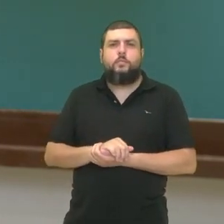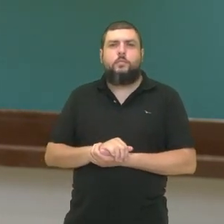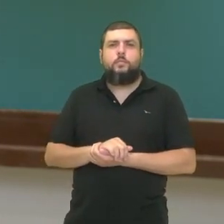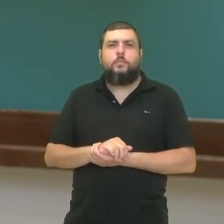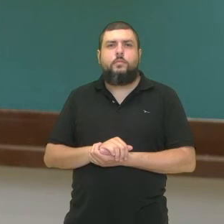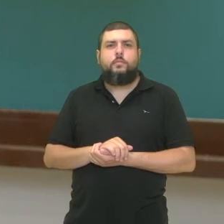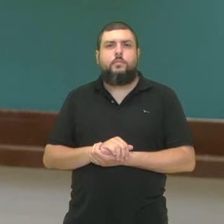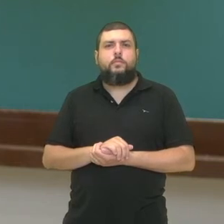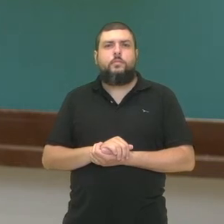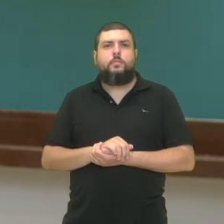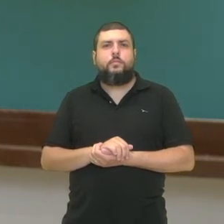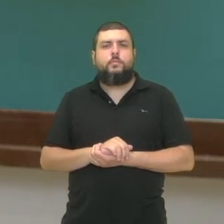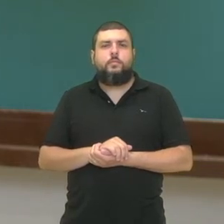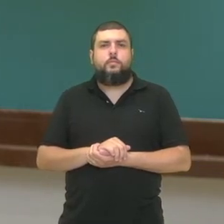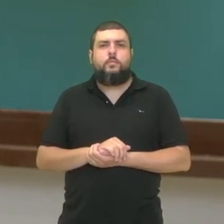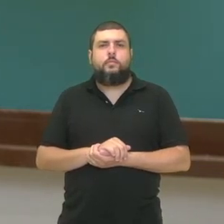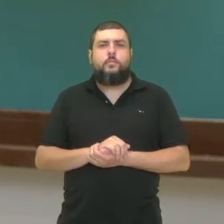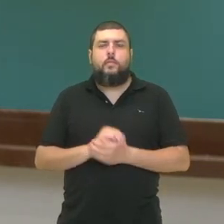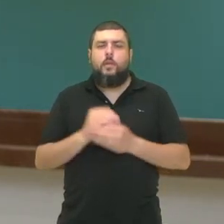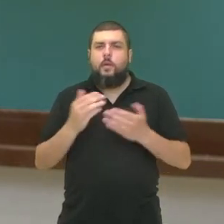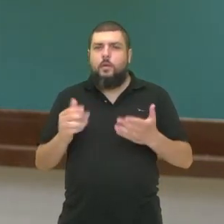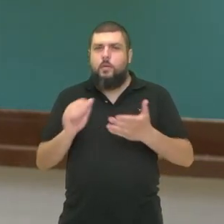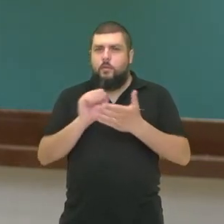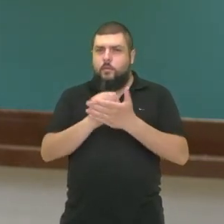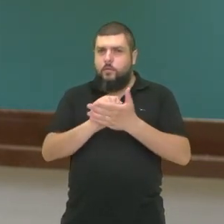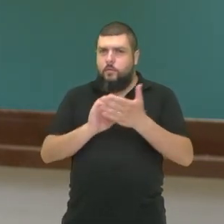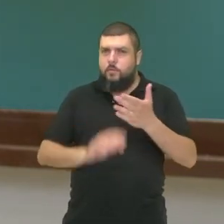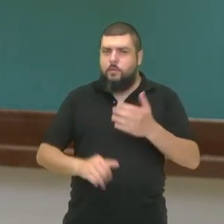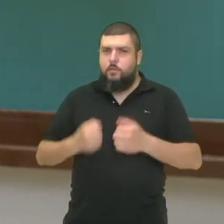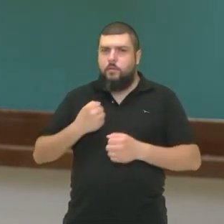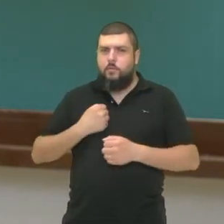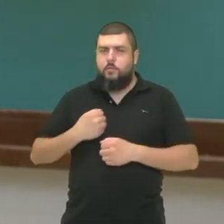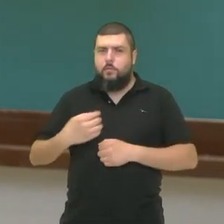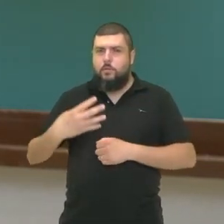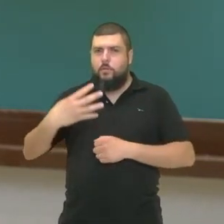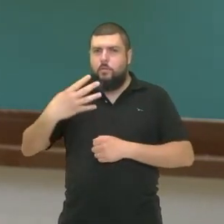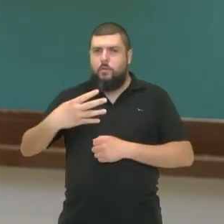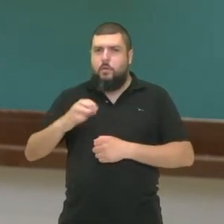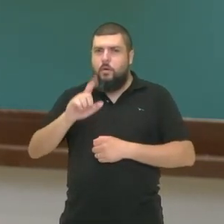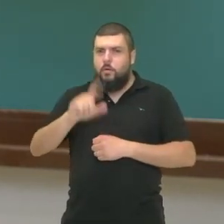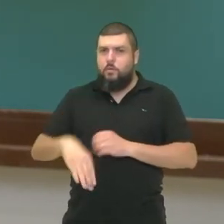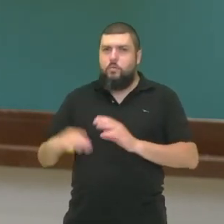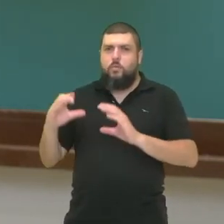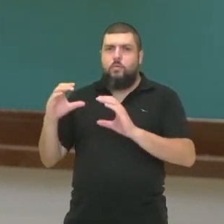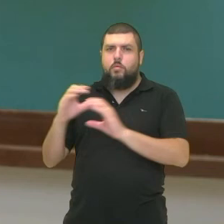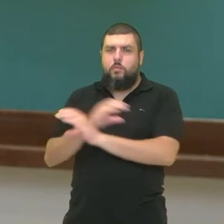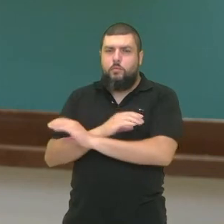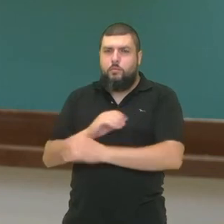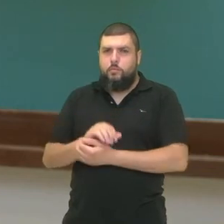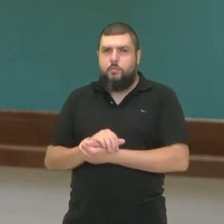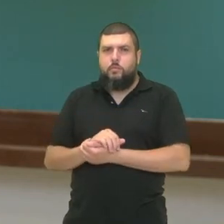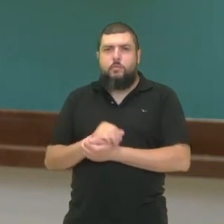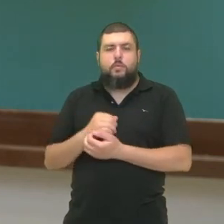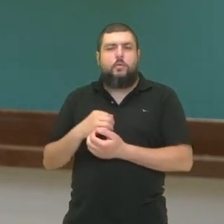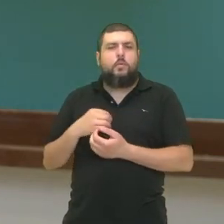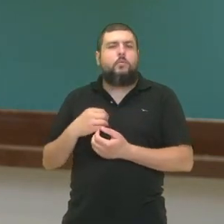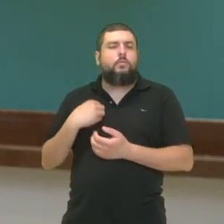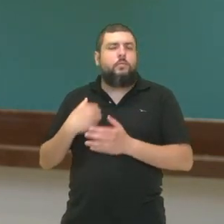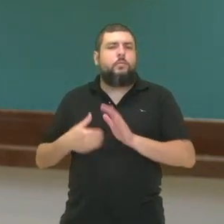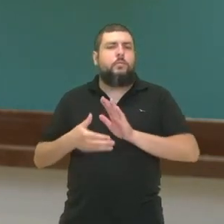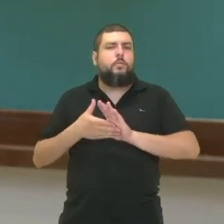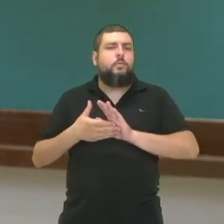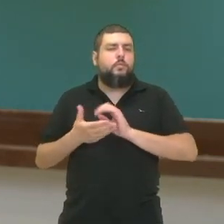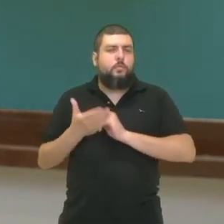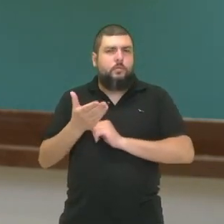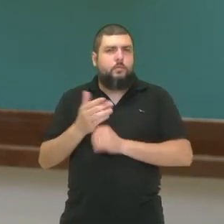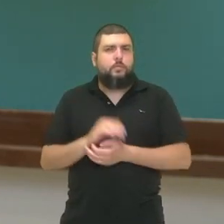isso? Então, a atividade 4, nós chegamos à conclusão. E qual a minha proposta para você?